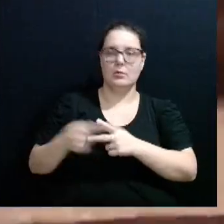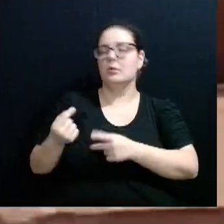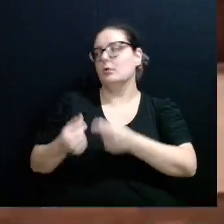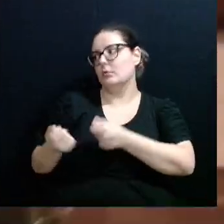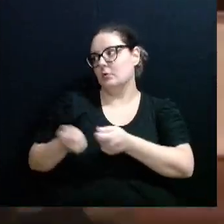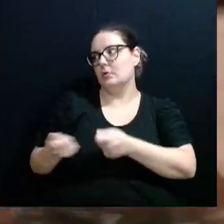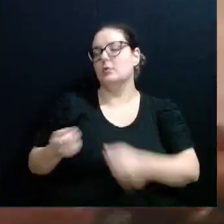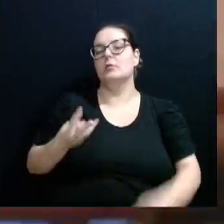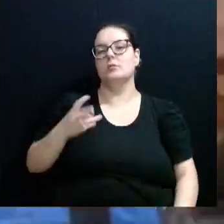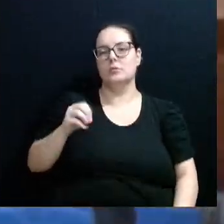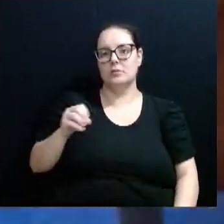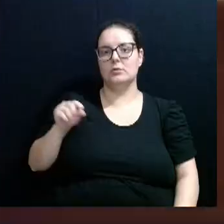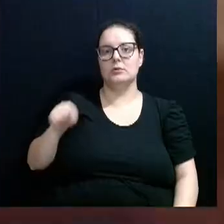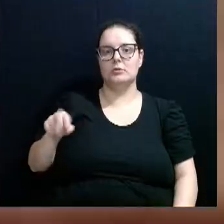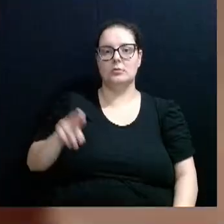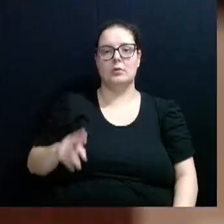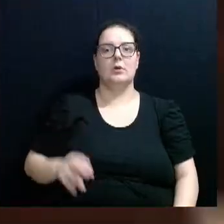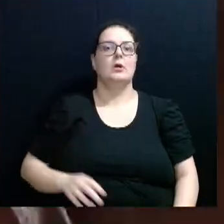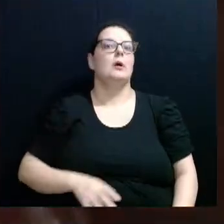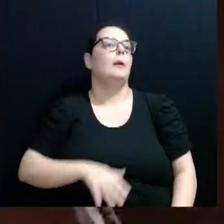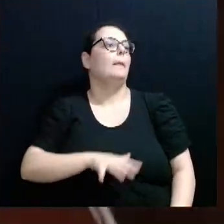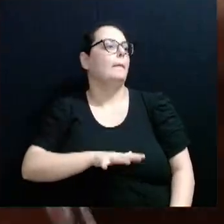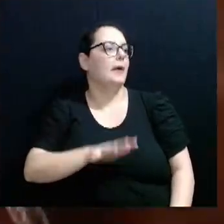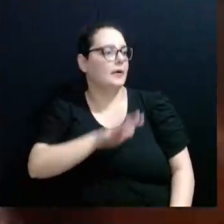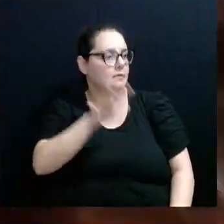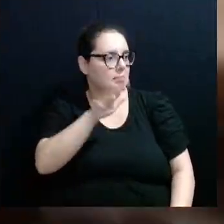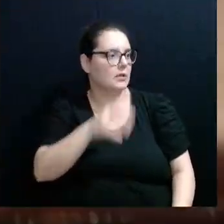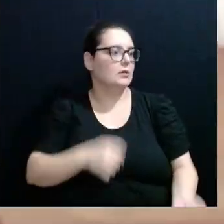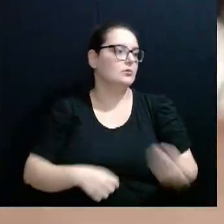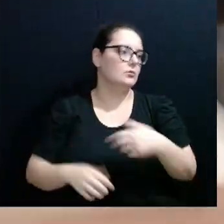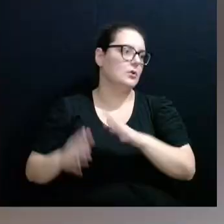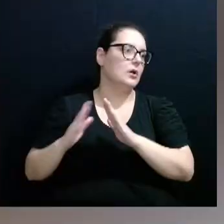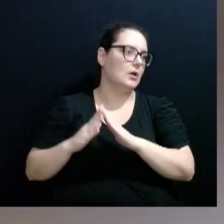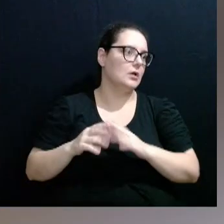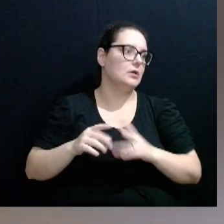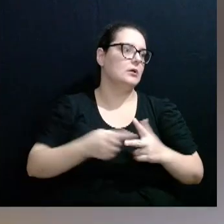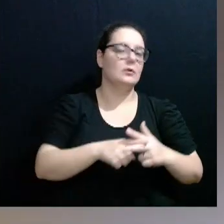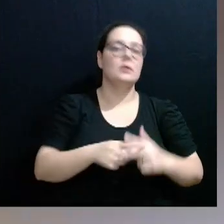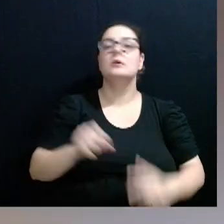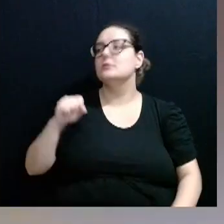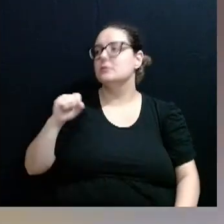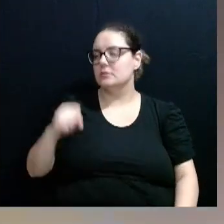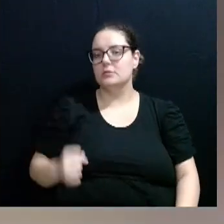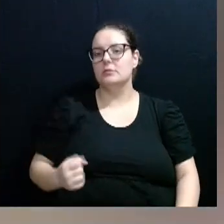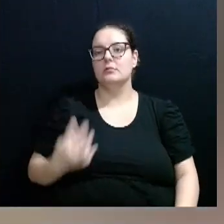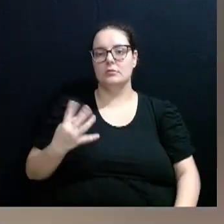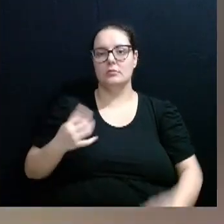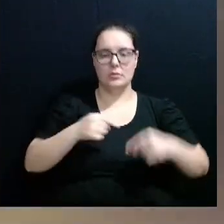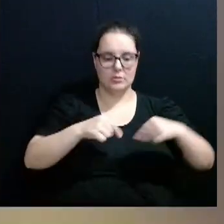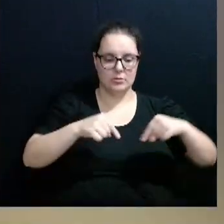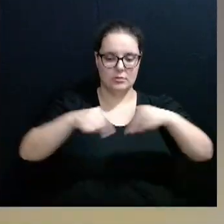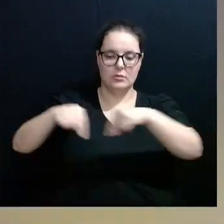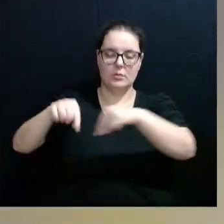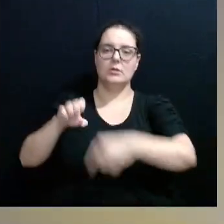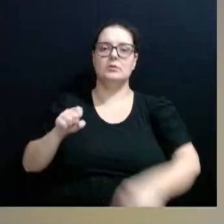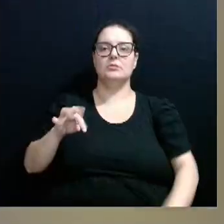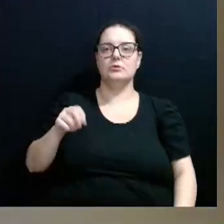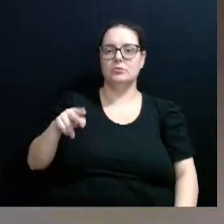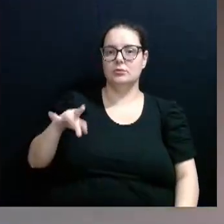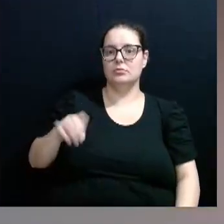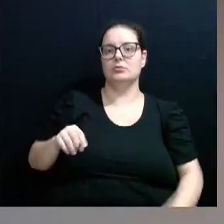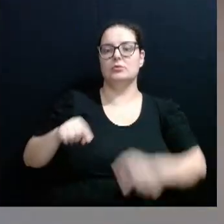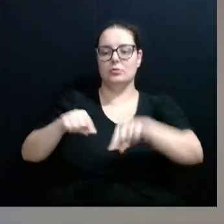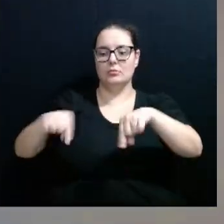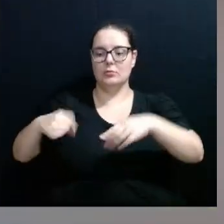custou mais caro que a casa. Sim, porque é uma casa antiga e a gente fez 4 estúdios lá dentro, uma cozinha coletiva e uma área de